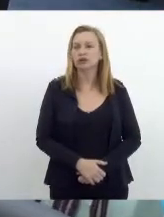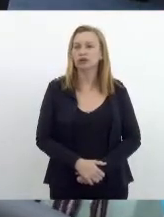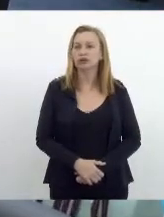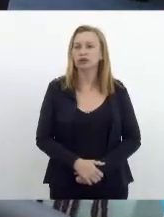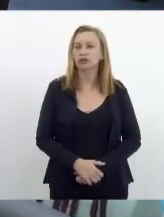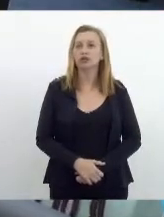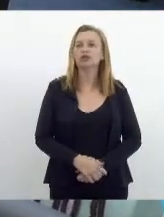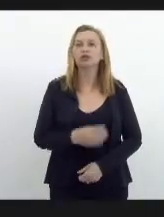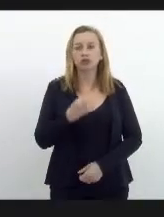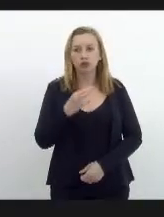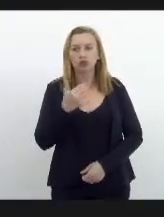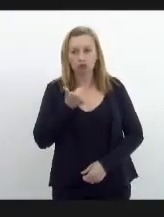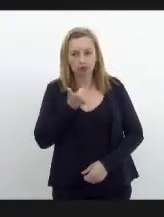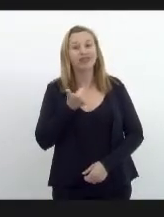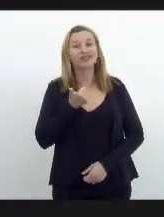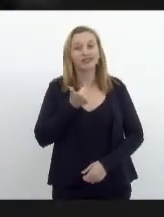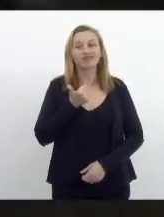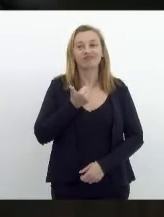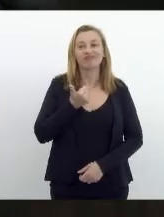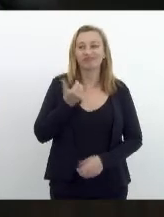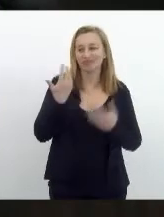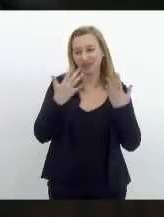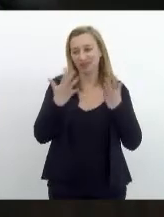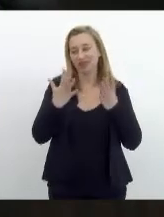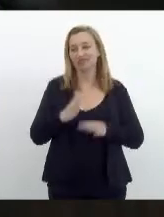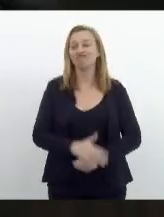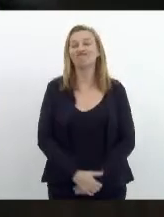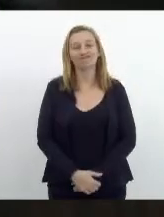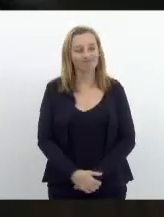Tudo bem, graças a Deus. Parabéns.